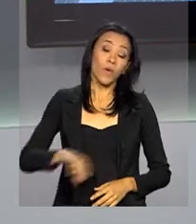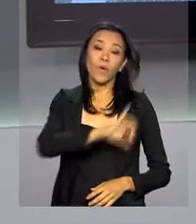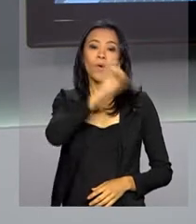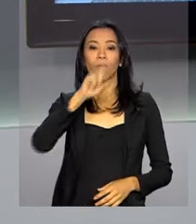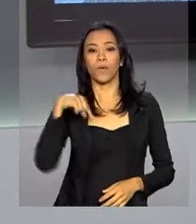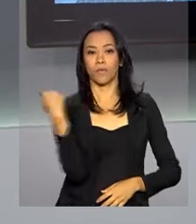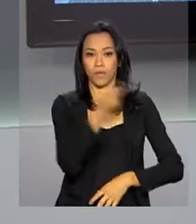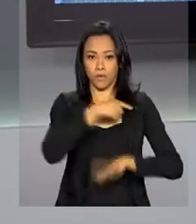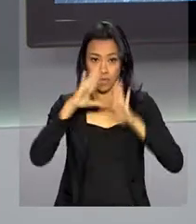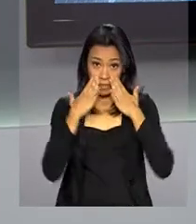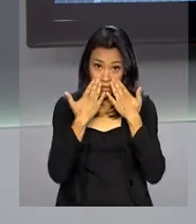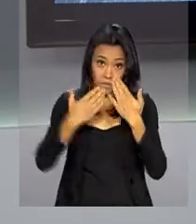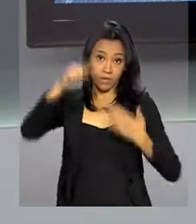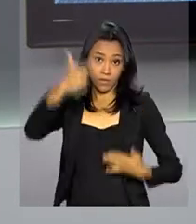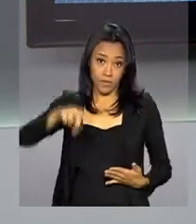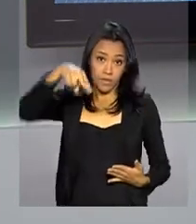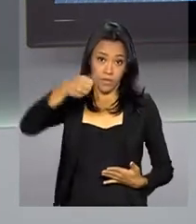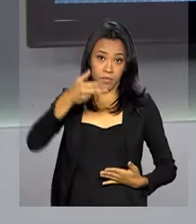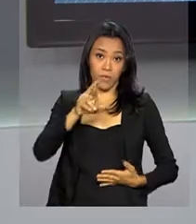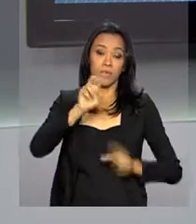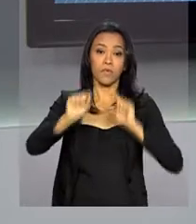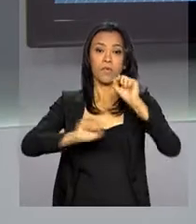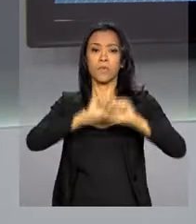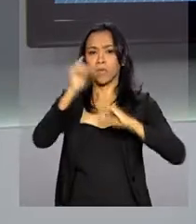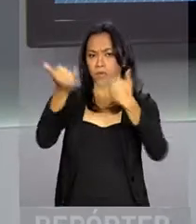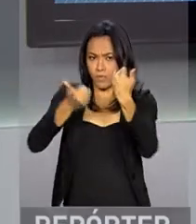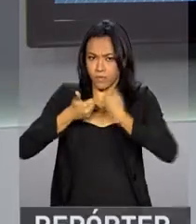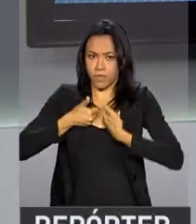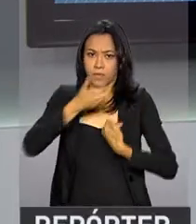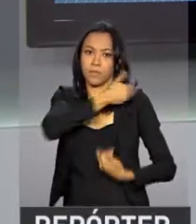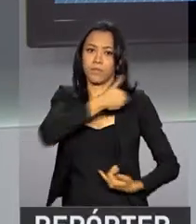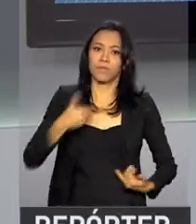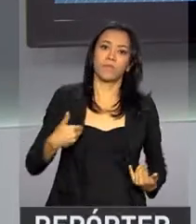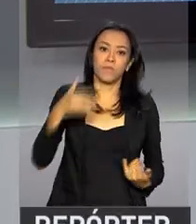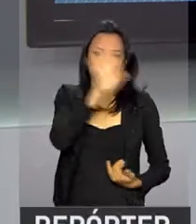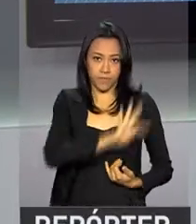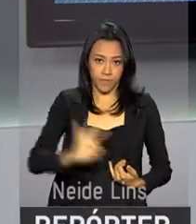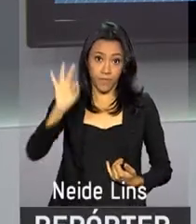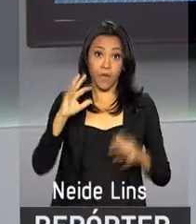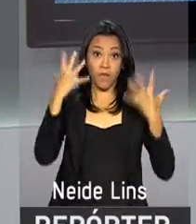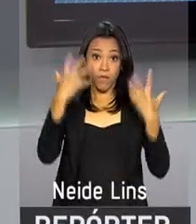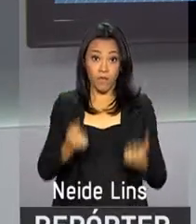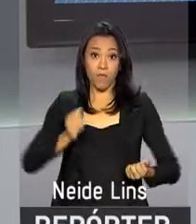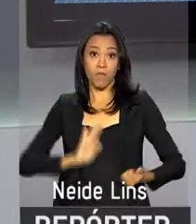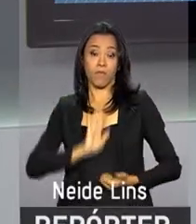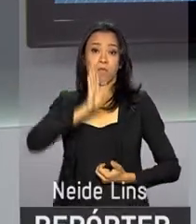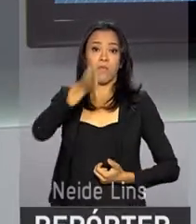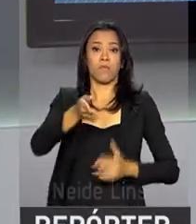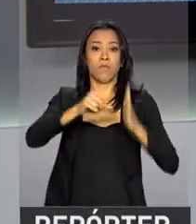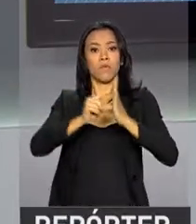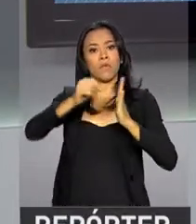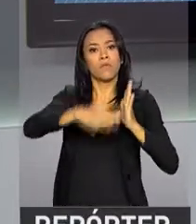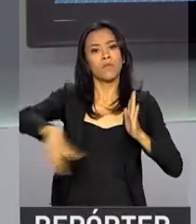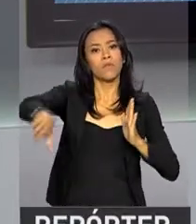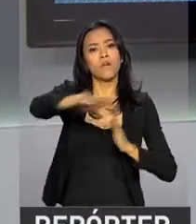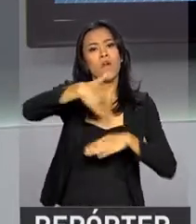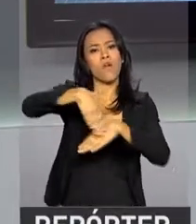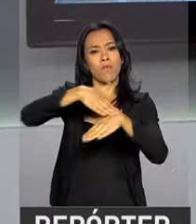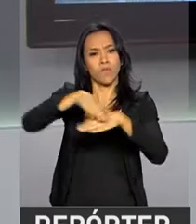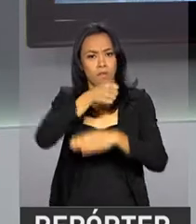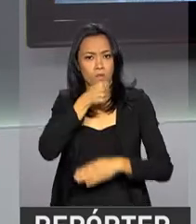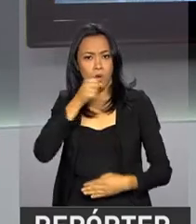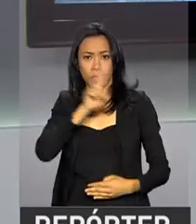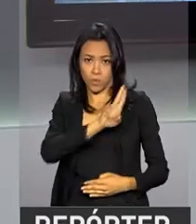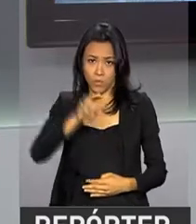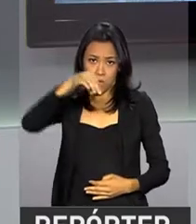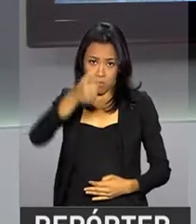Olá, estamos de volta com o repórter NBR e as notícias do governo federal. Vamos ao Palácio do Planalto conversar com a repórter Mara Kenupi sobre a